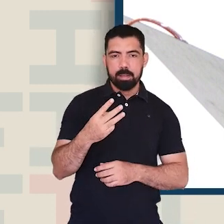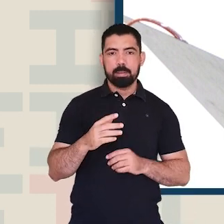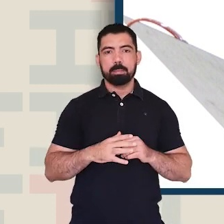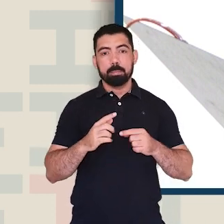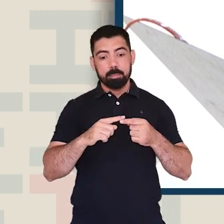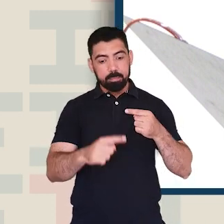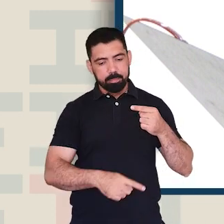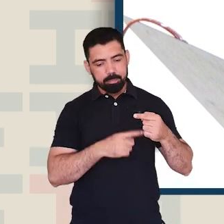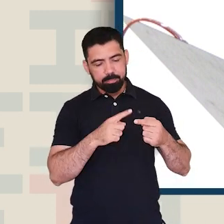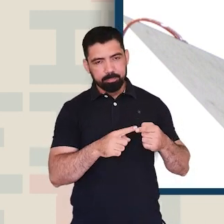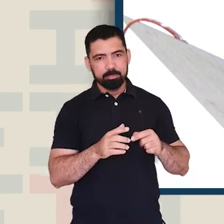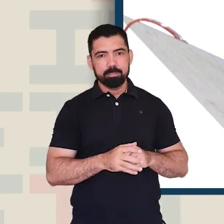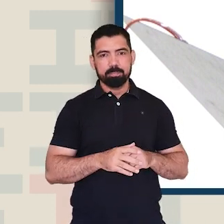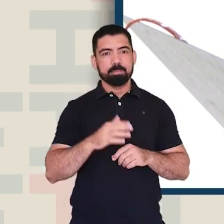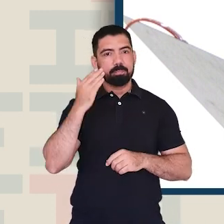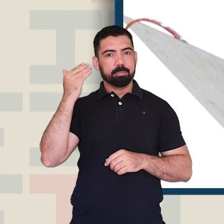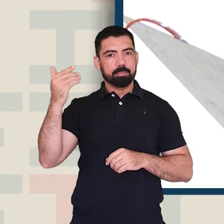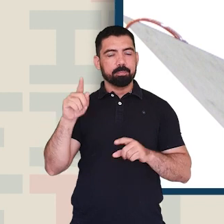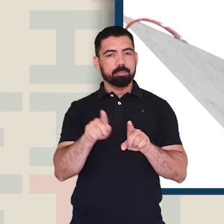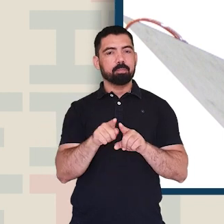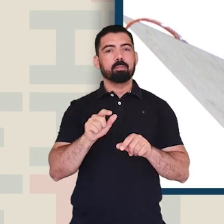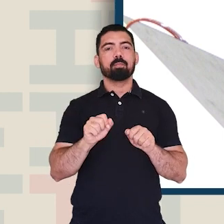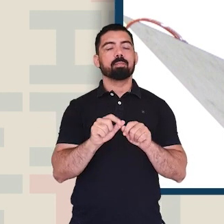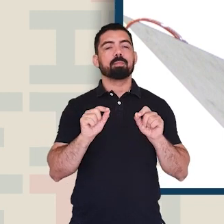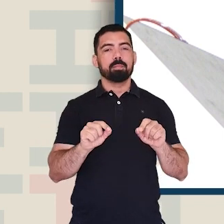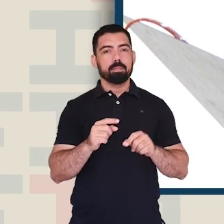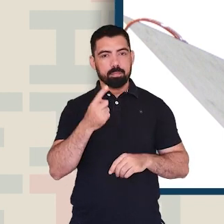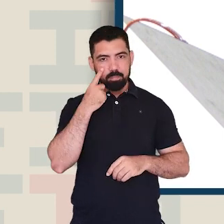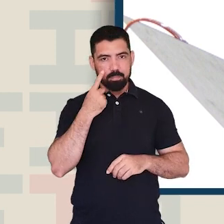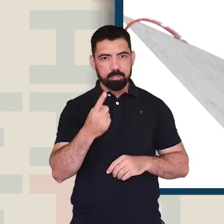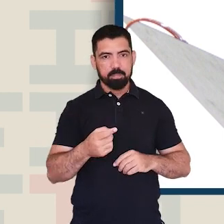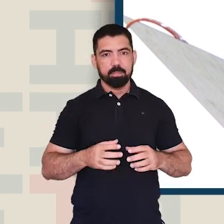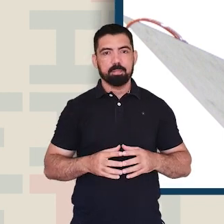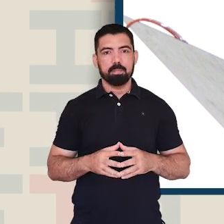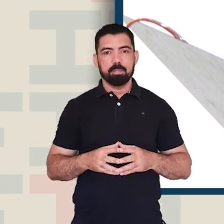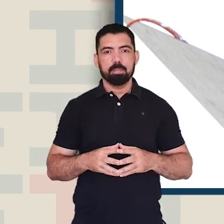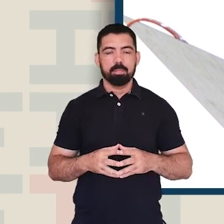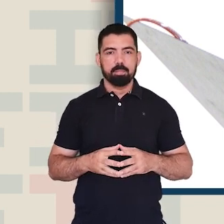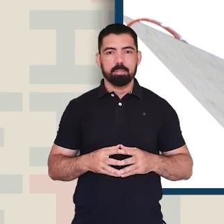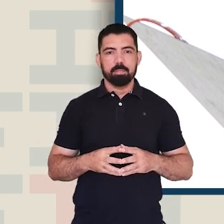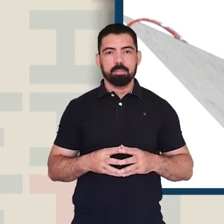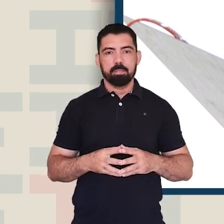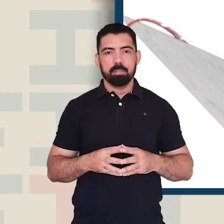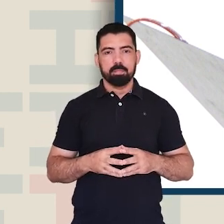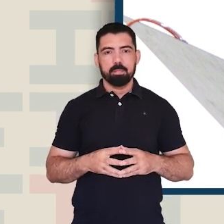né? Aqueles famosos, você fazer...